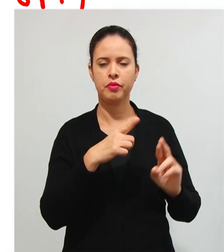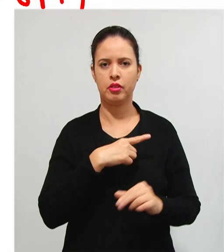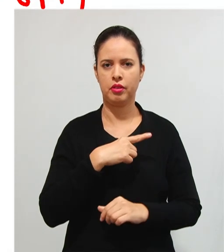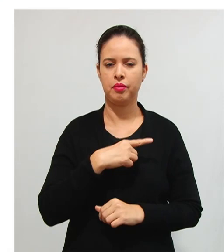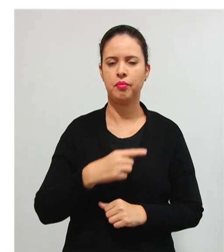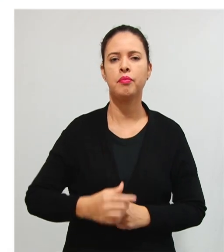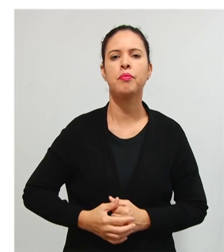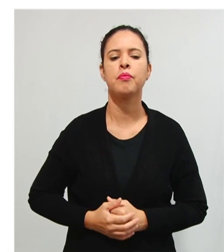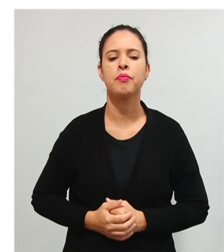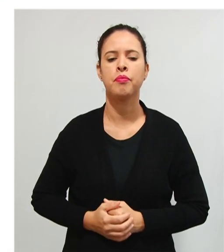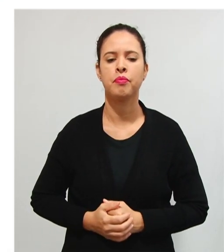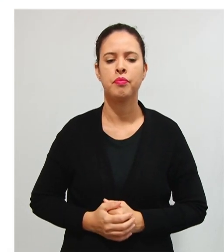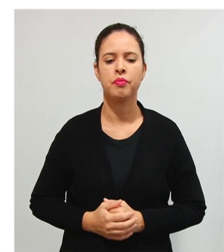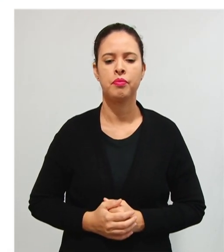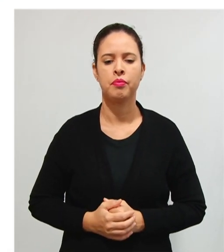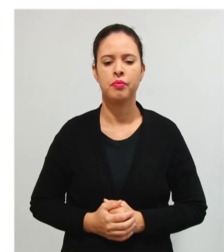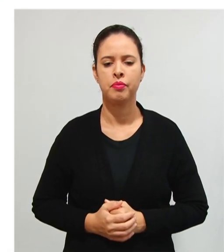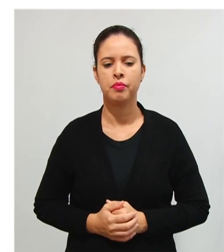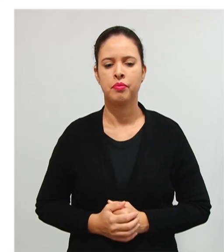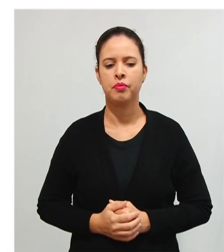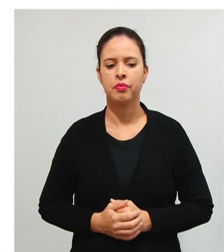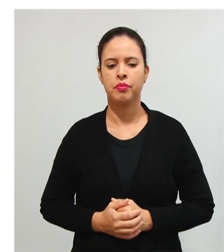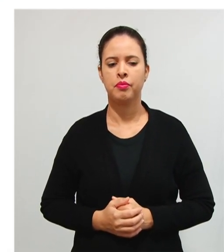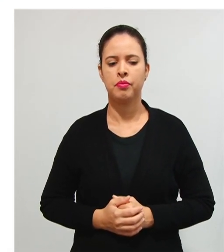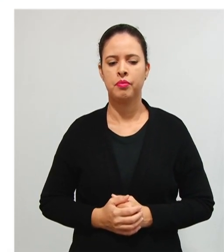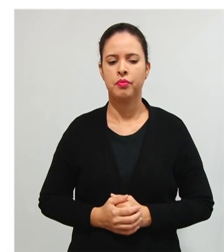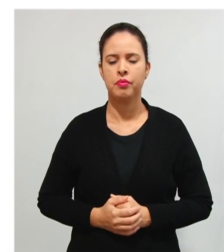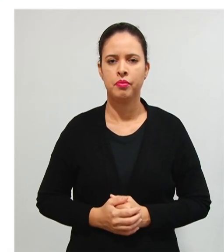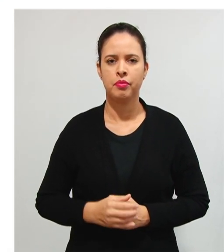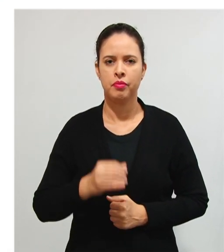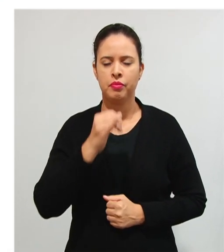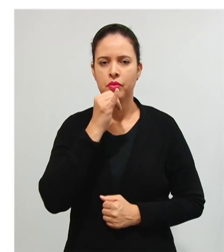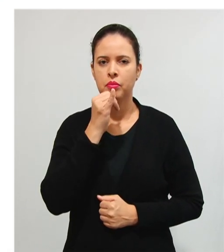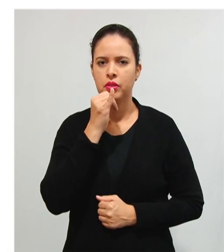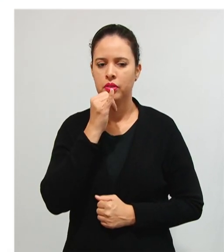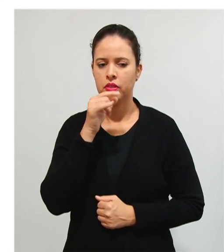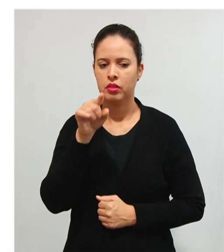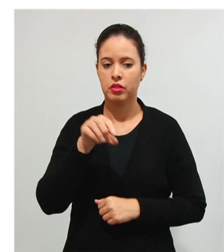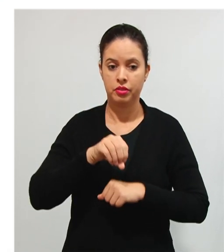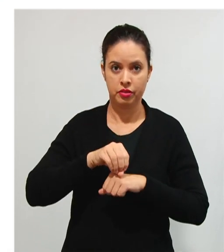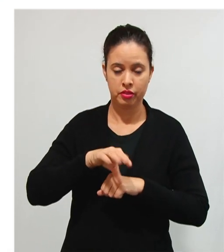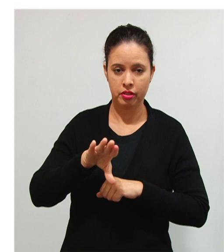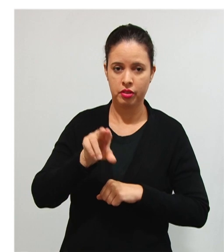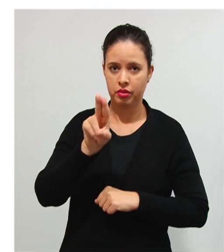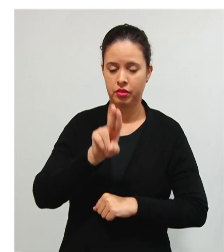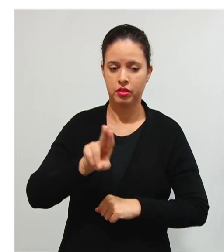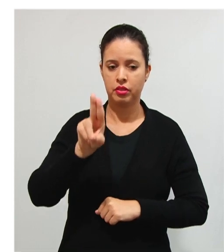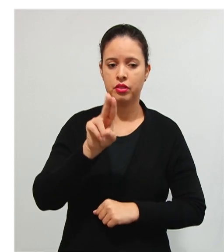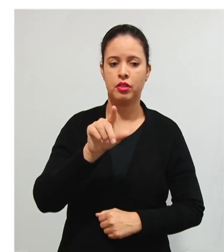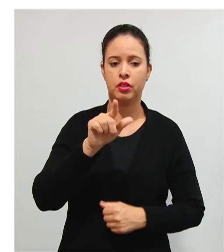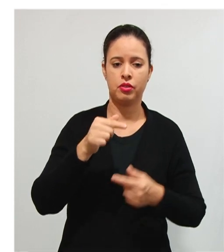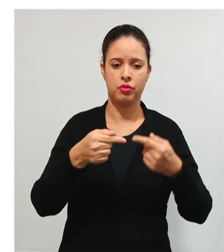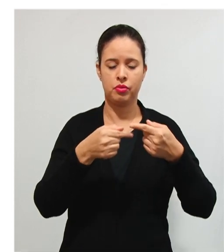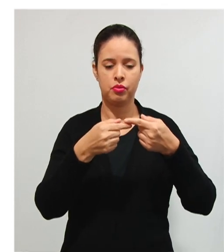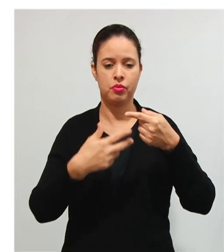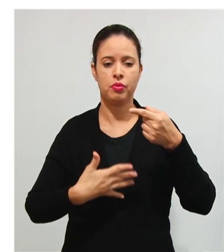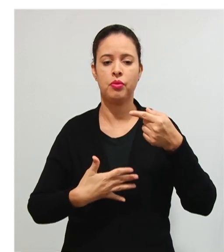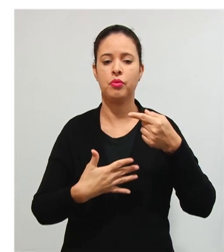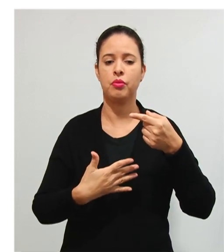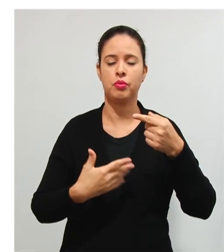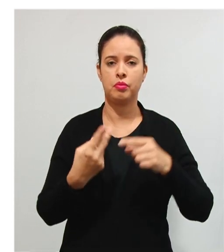usuário. Por exemplo, uma dica quando você estiver utilizando o Google para